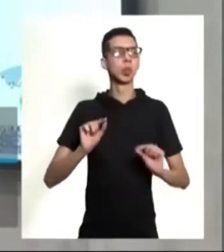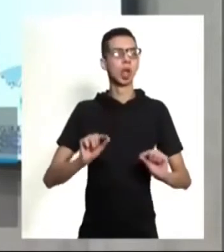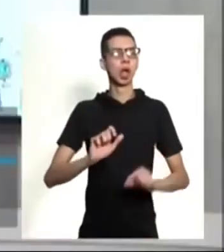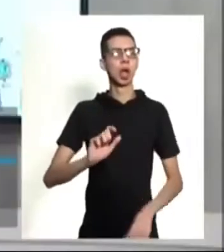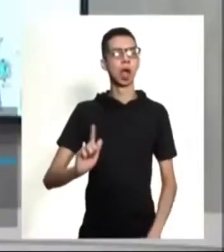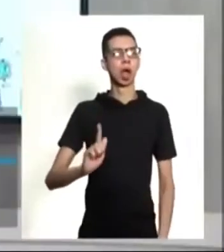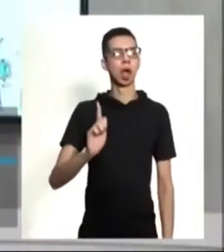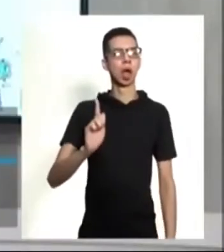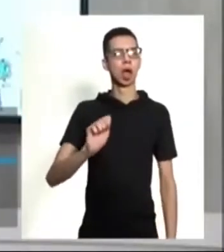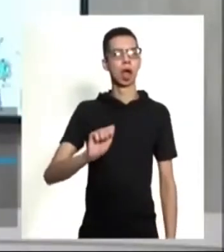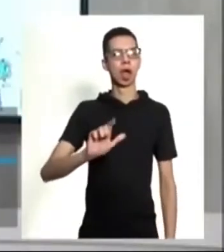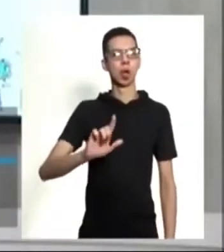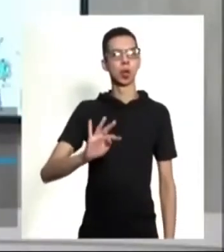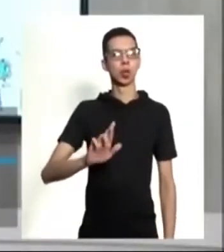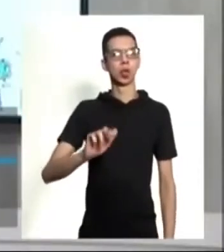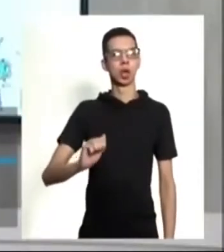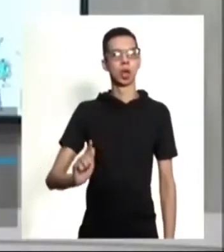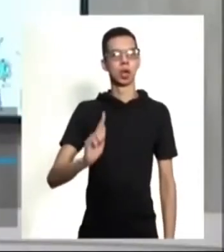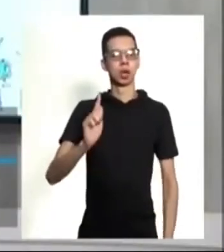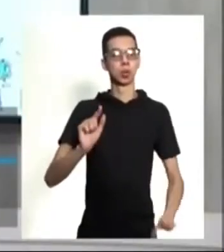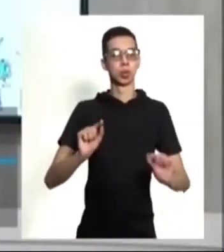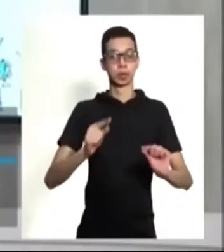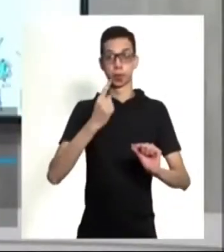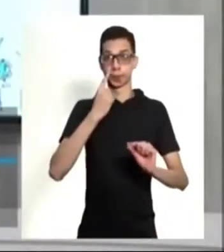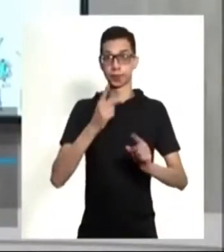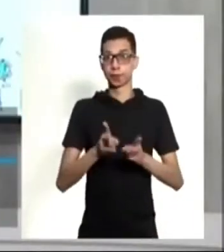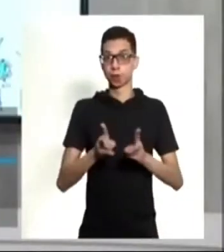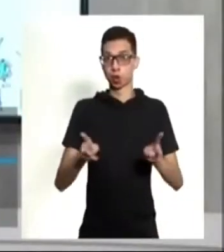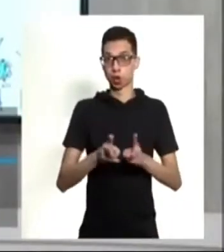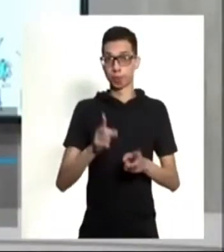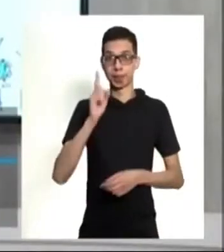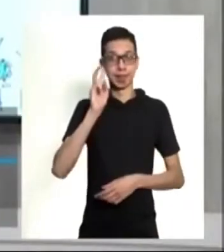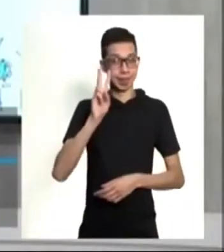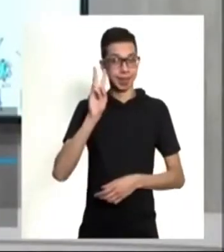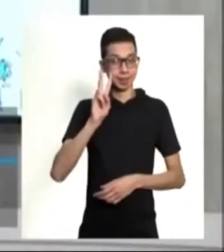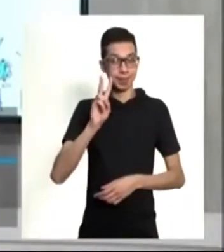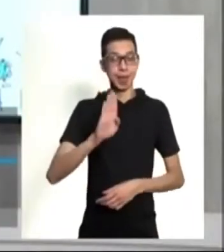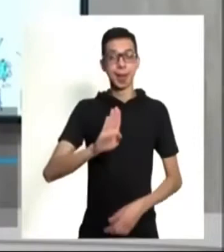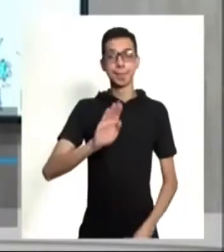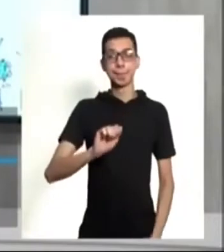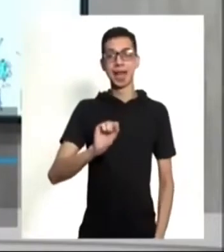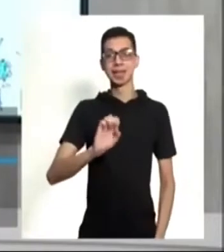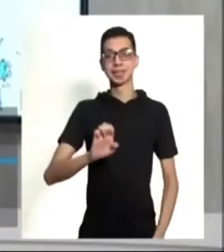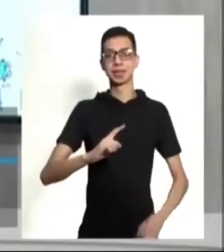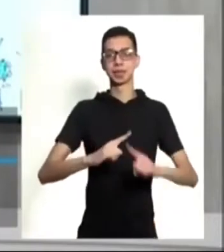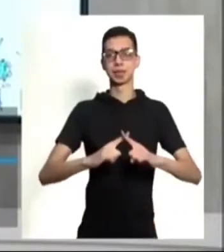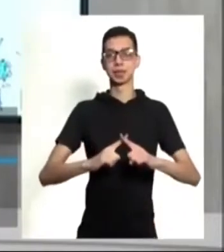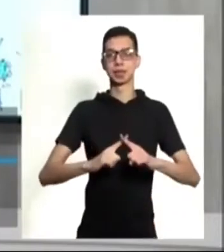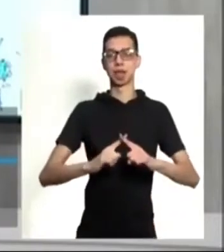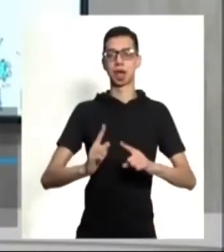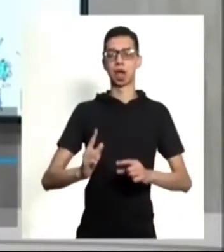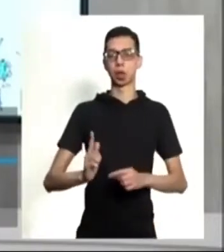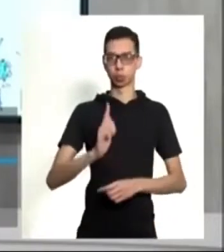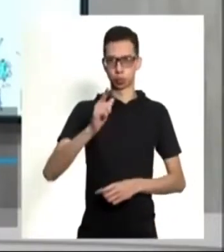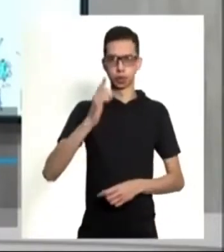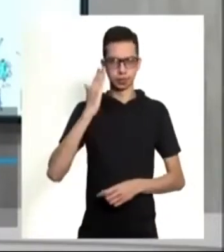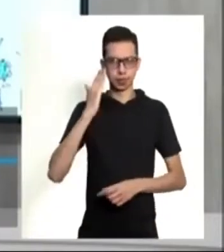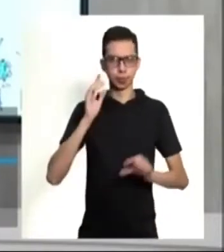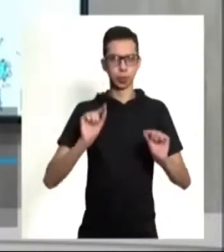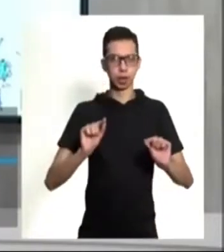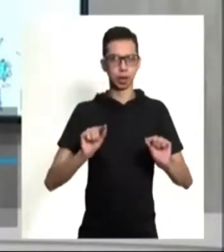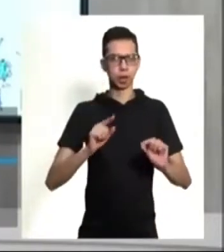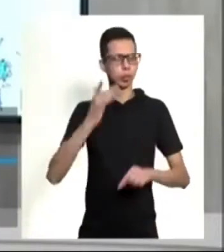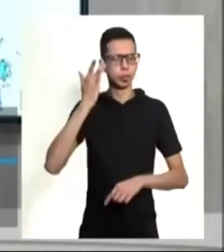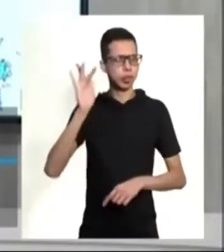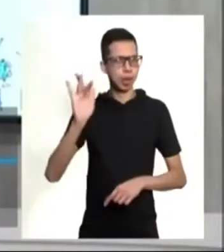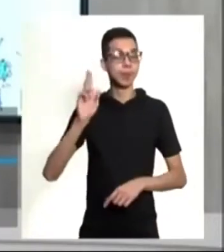Opa! Volume não é a área da base vezes a altura? É a área da base multiplicado pela altura do sólido. E sabe o que é altura? Vamos recordar?